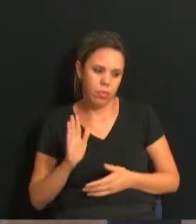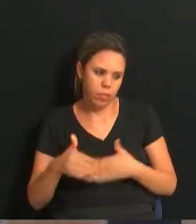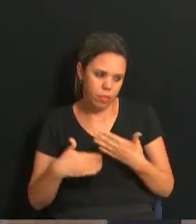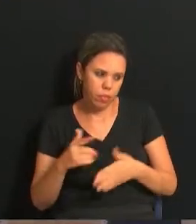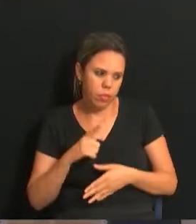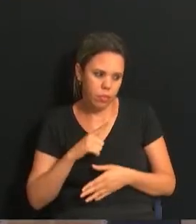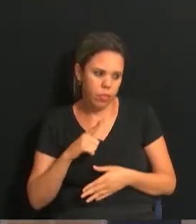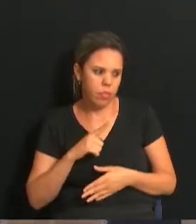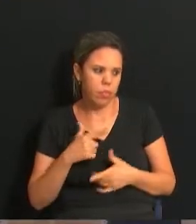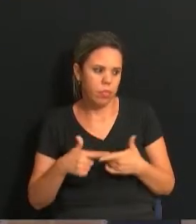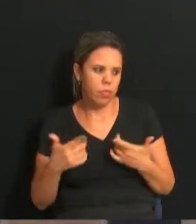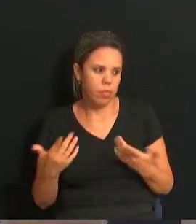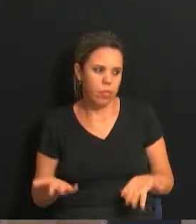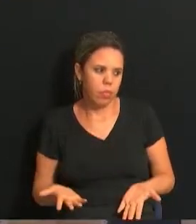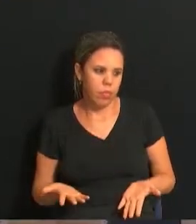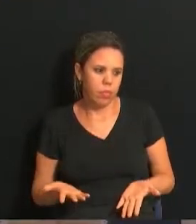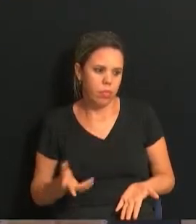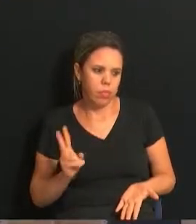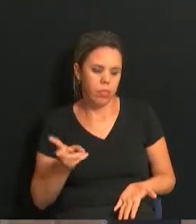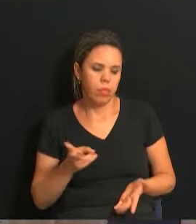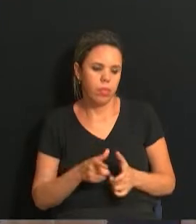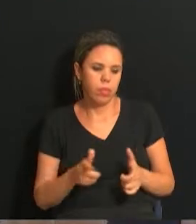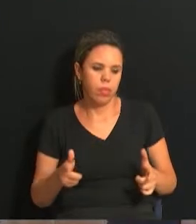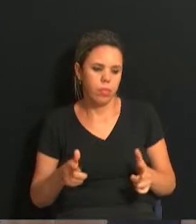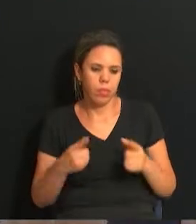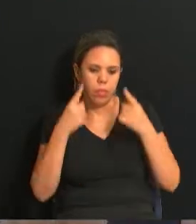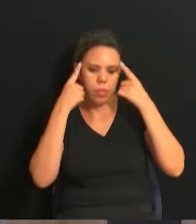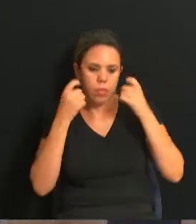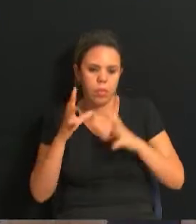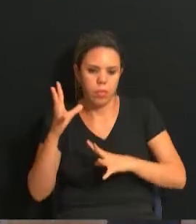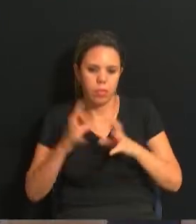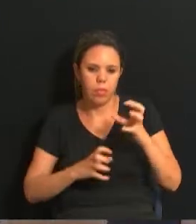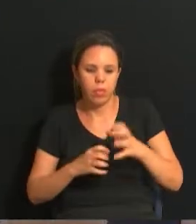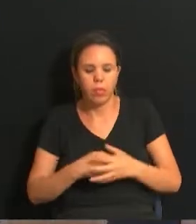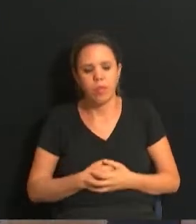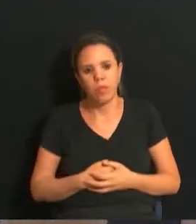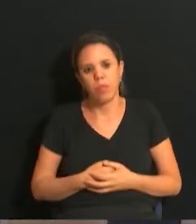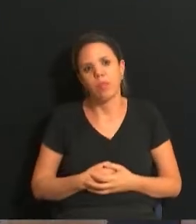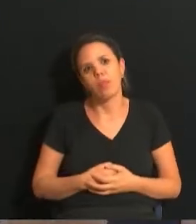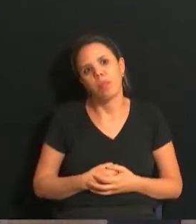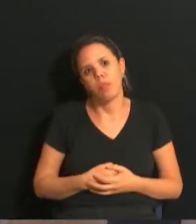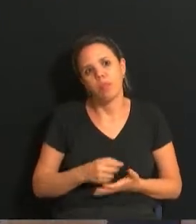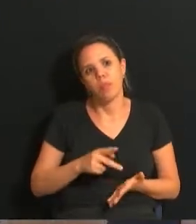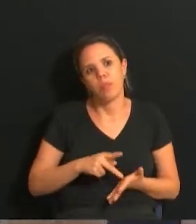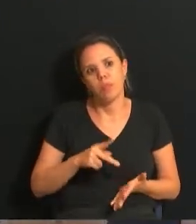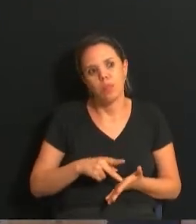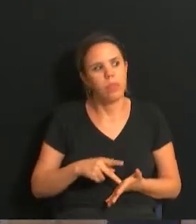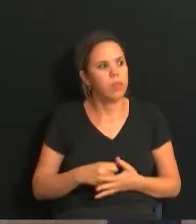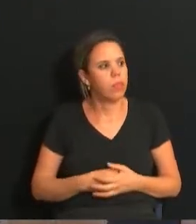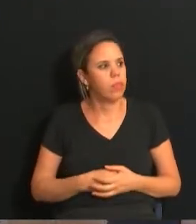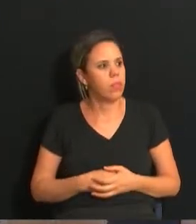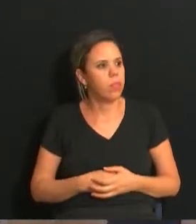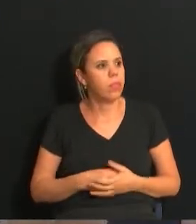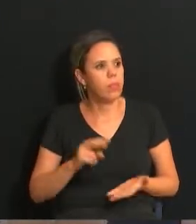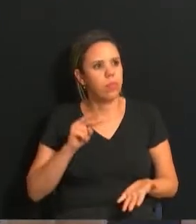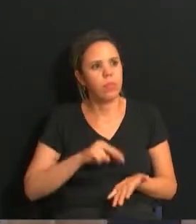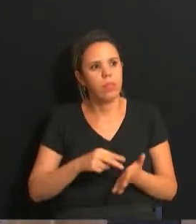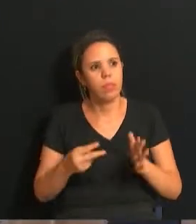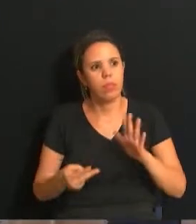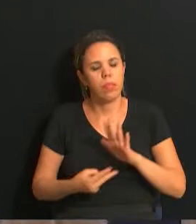uma situação de constante violência, de muitas brigas e de agressões. Na verdade, isso significa que o